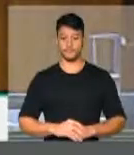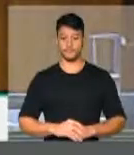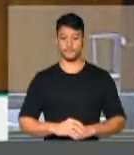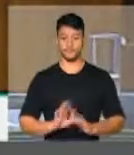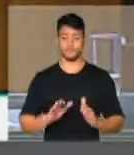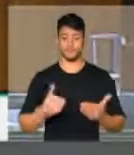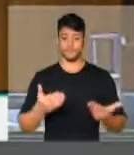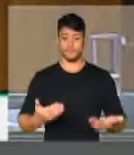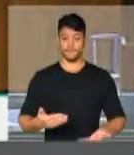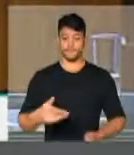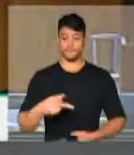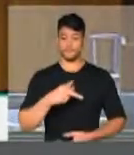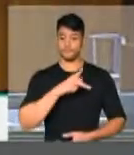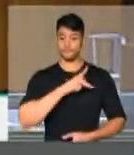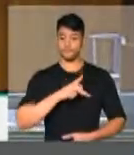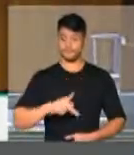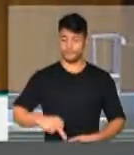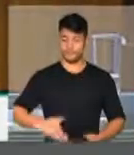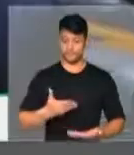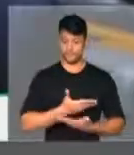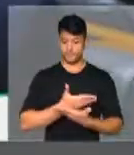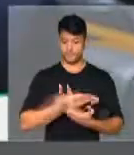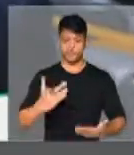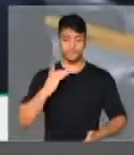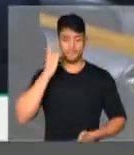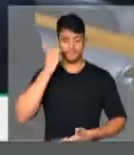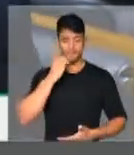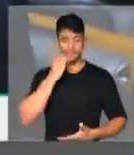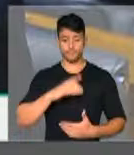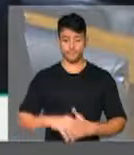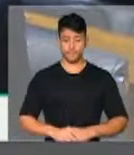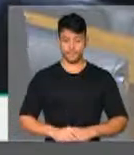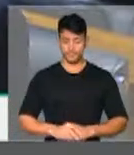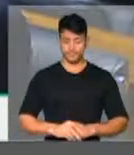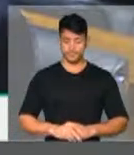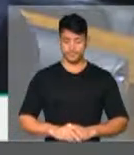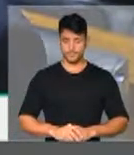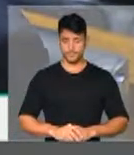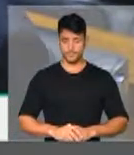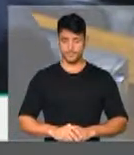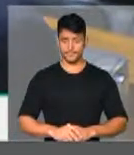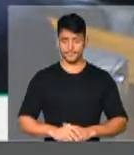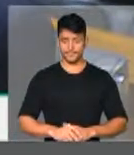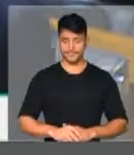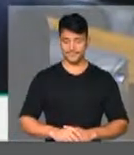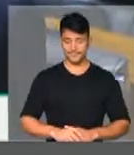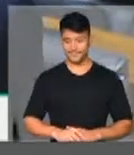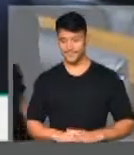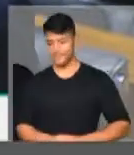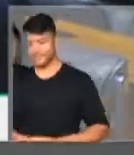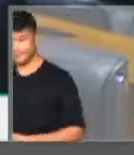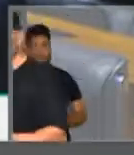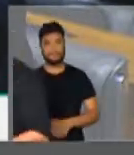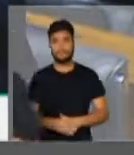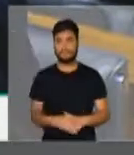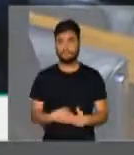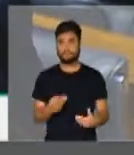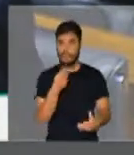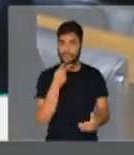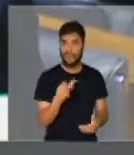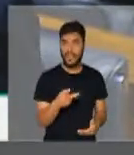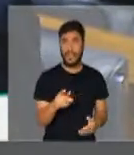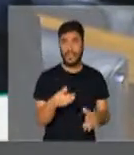Senhor presidente, senhoras e senhores parlamentares, aproveitando a fala do Espiridão Amin,